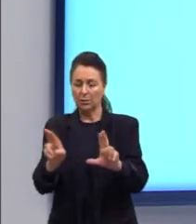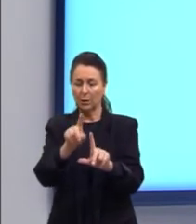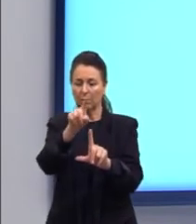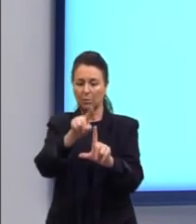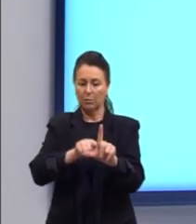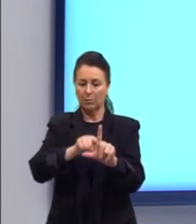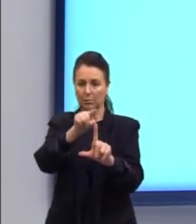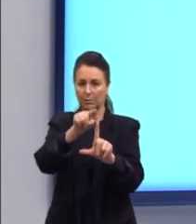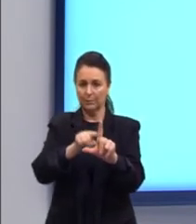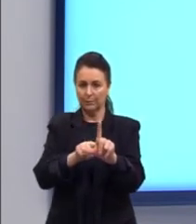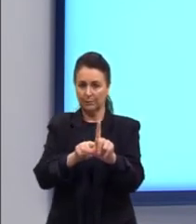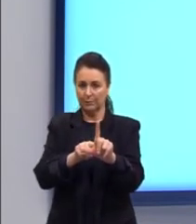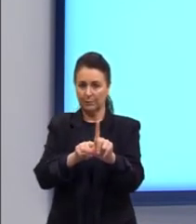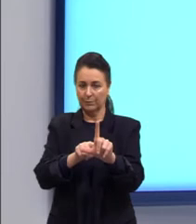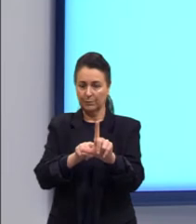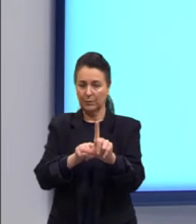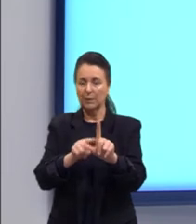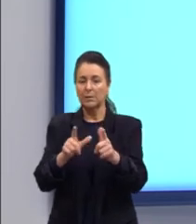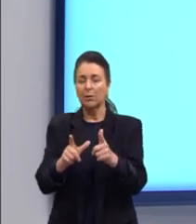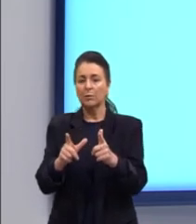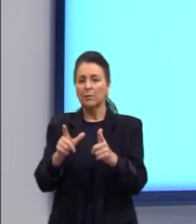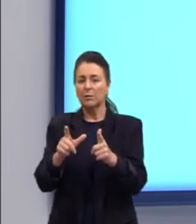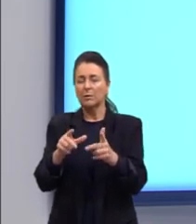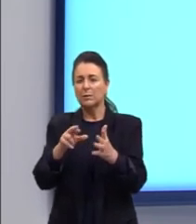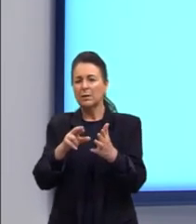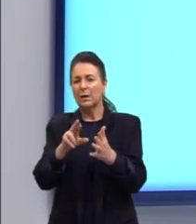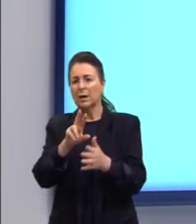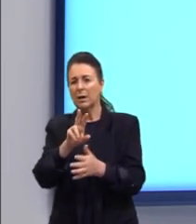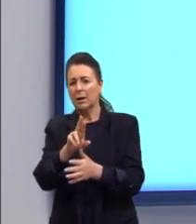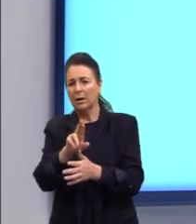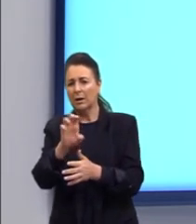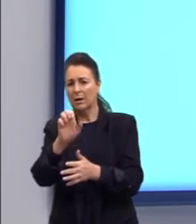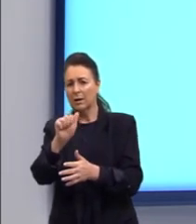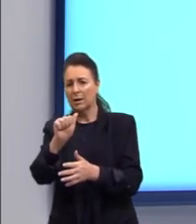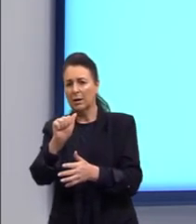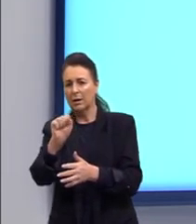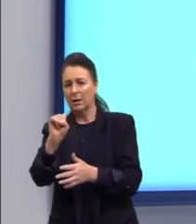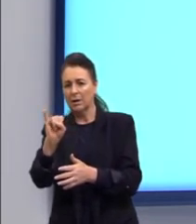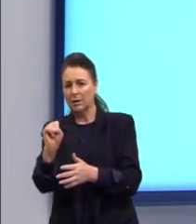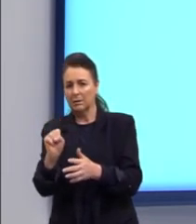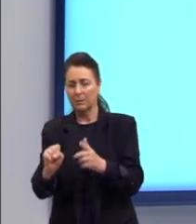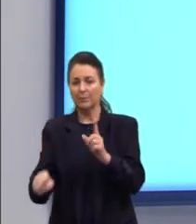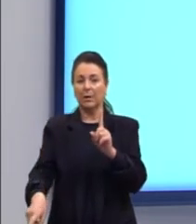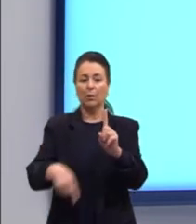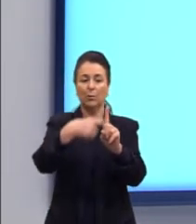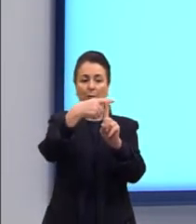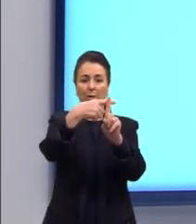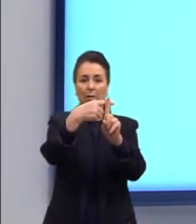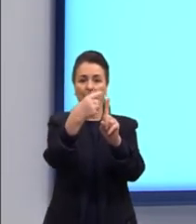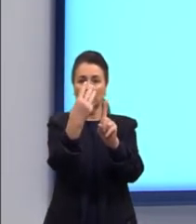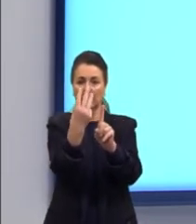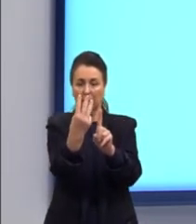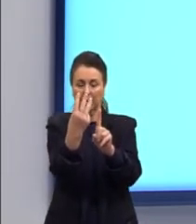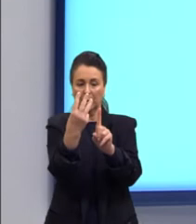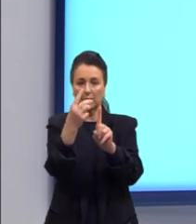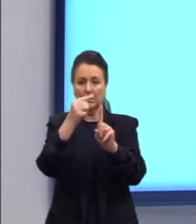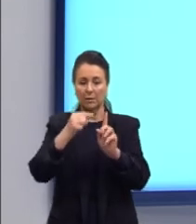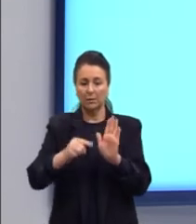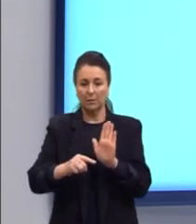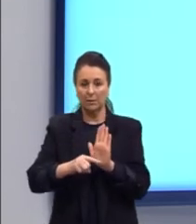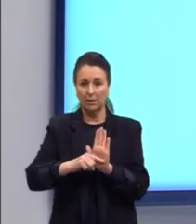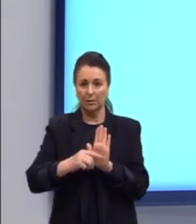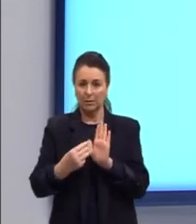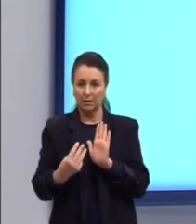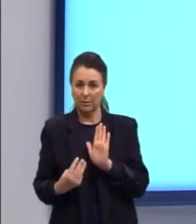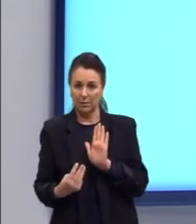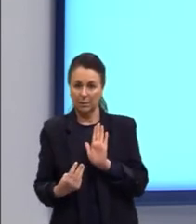então seriam os valores reais entre o três positivo e o 3 negativo porque o nosso gráfico ele fica